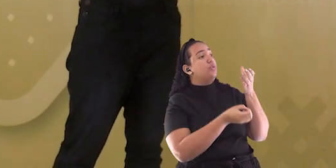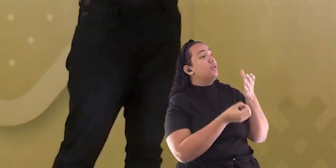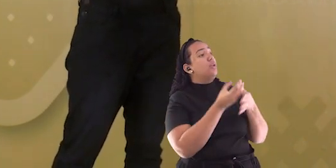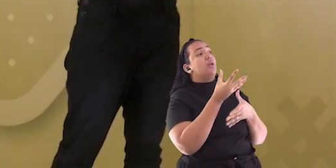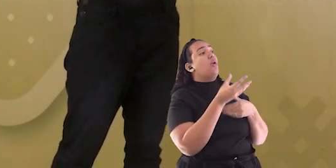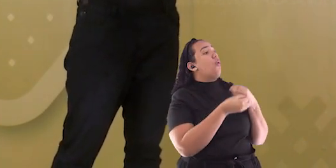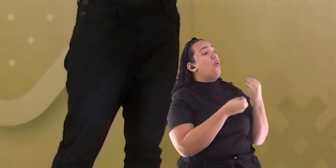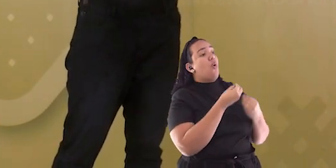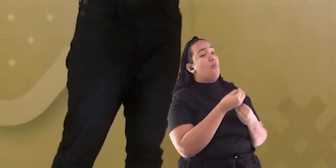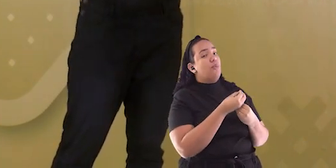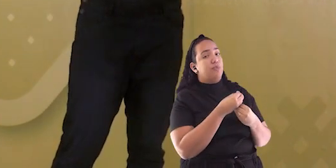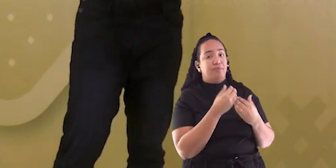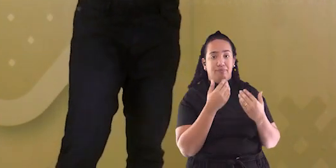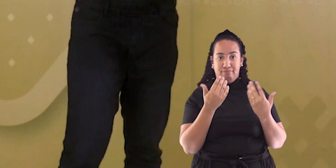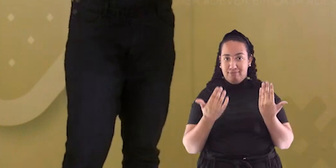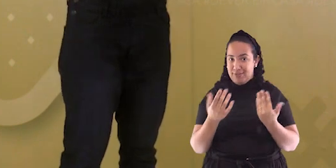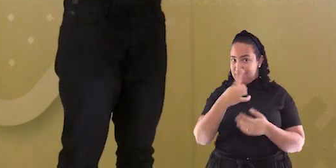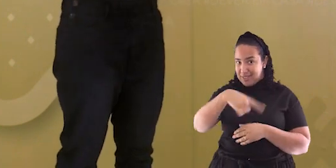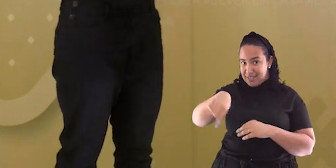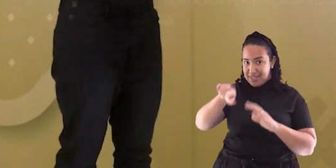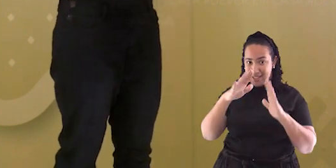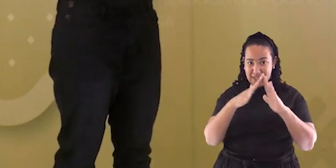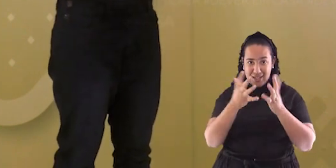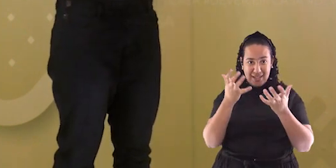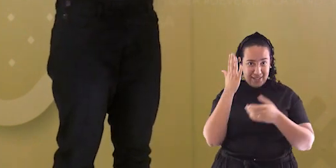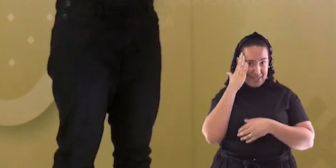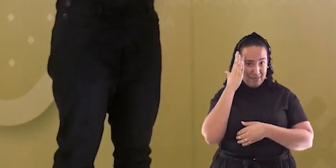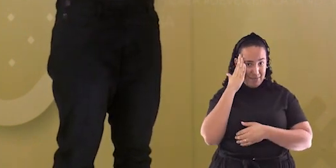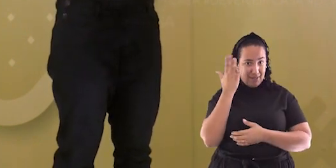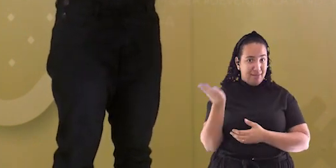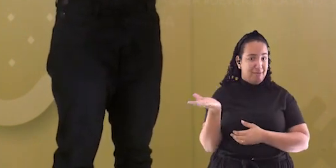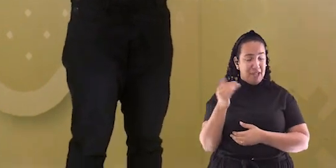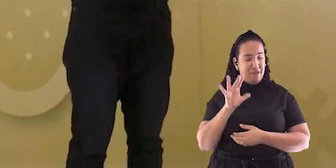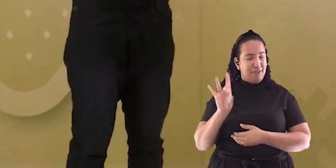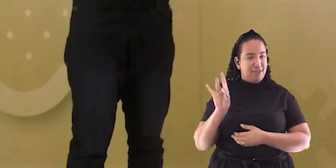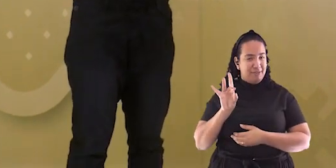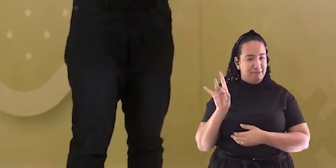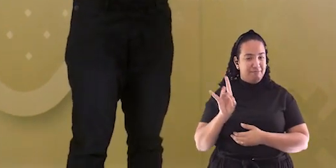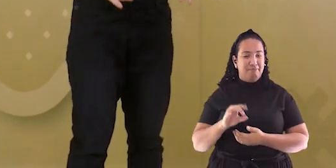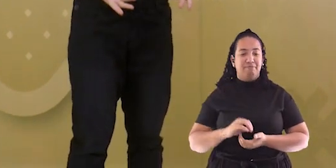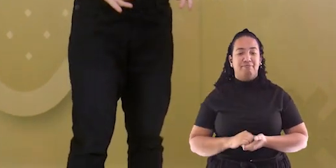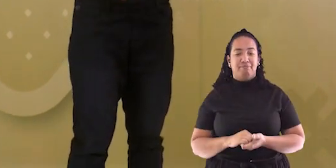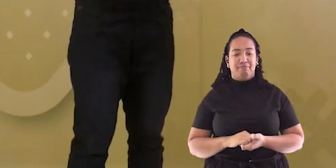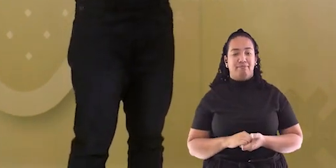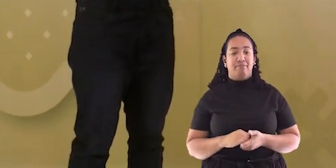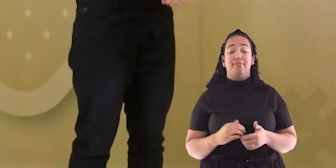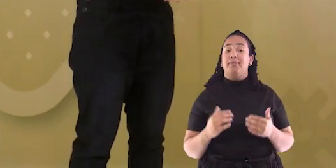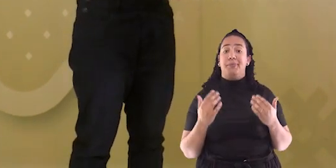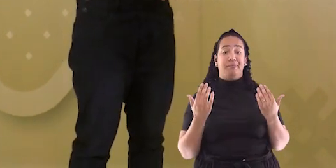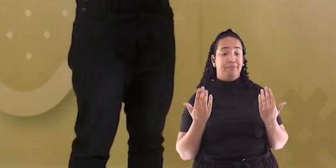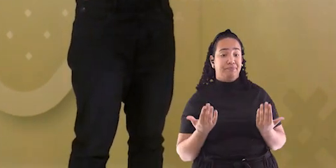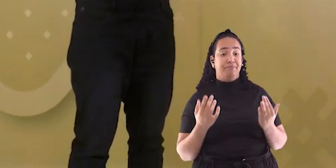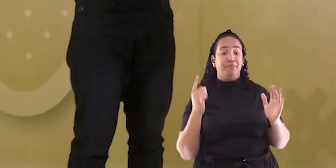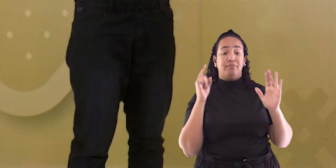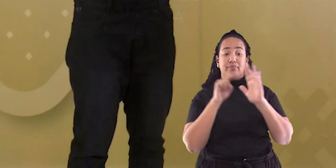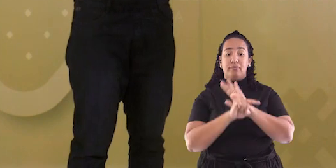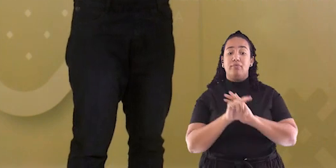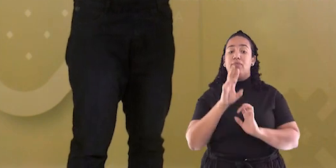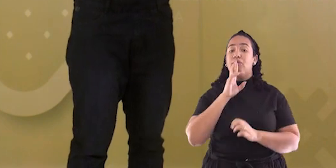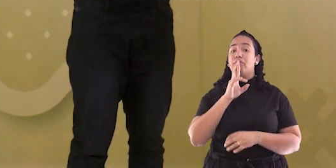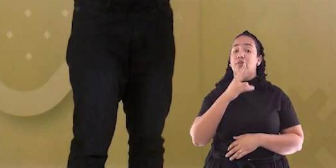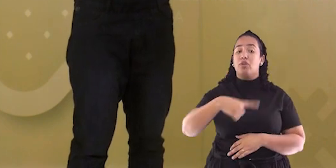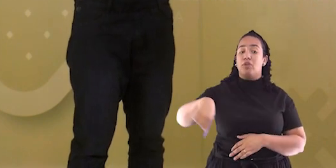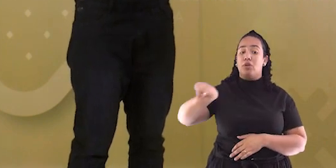quer saber? Então, cola com a gente aqui que é sucesso, hein? Bom, para responder a essa pergunta, a gente